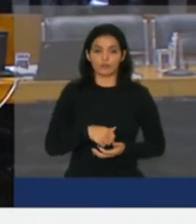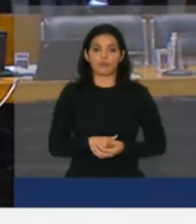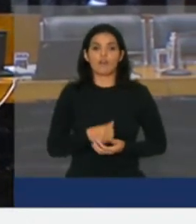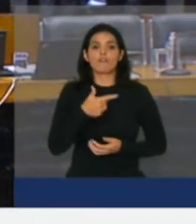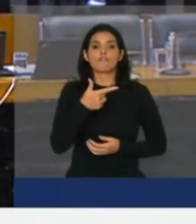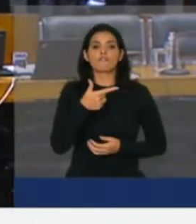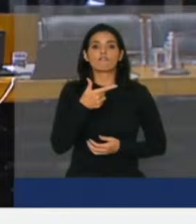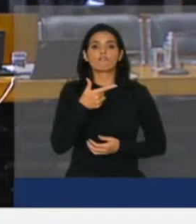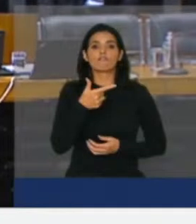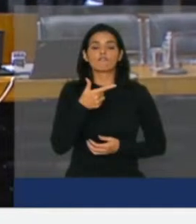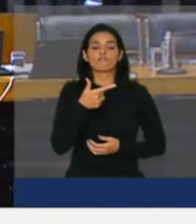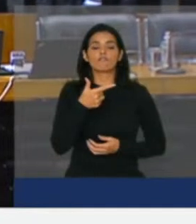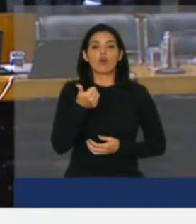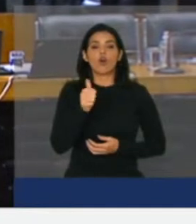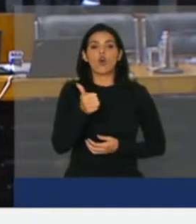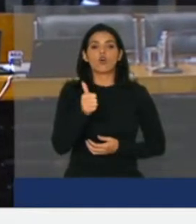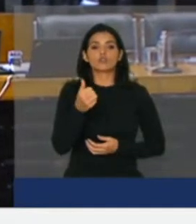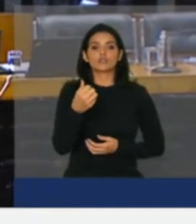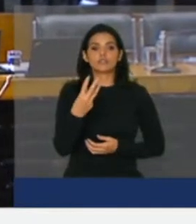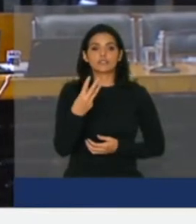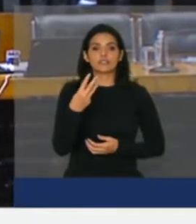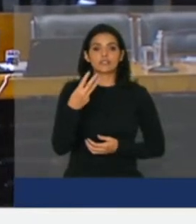de 20, 1136E,